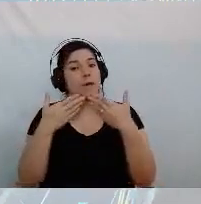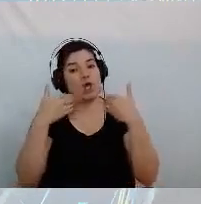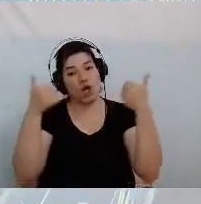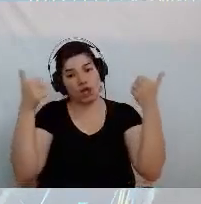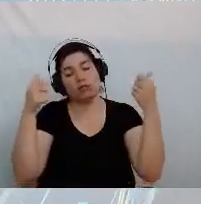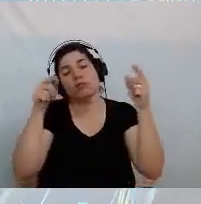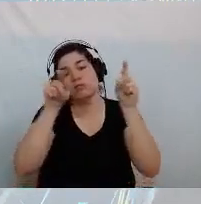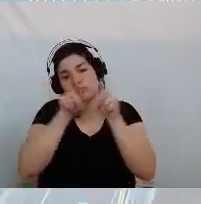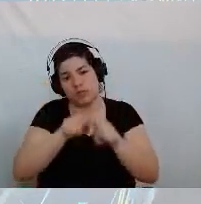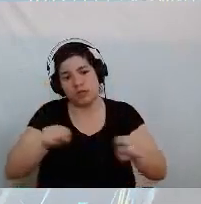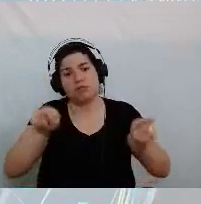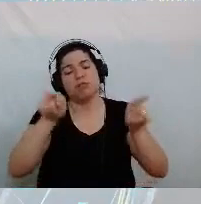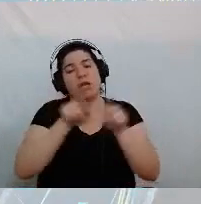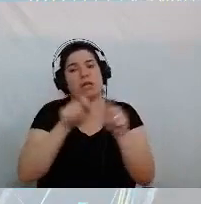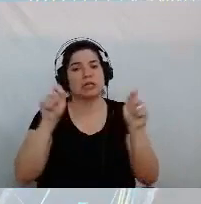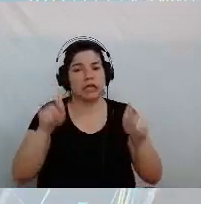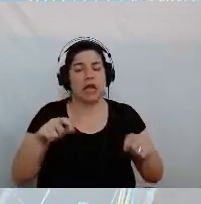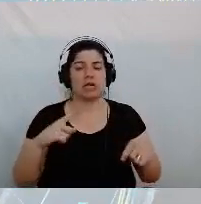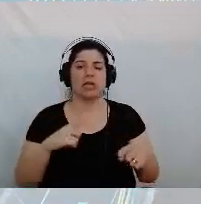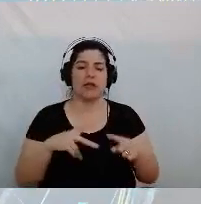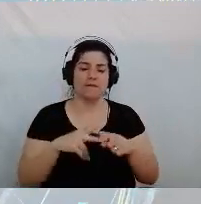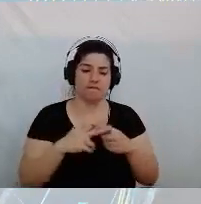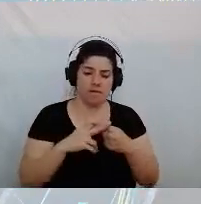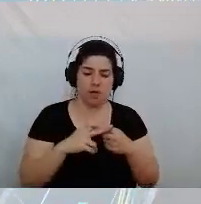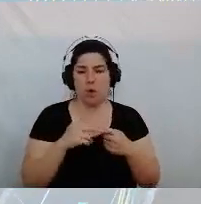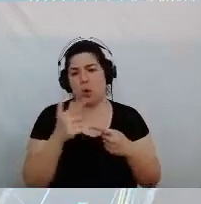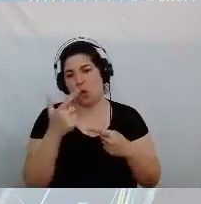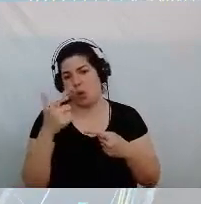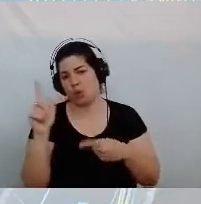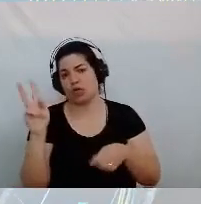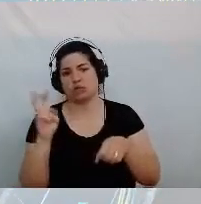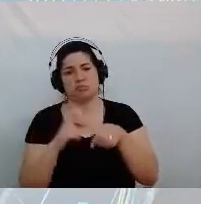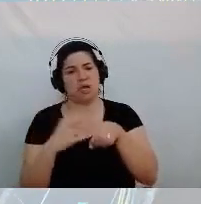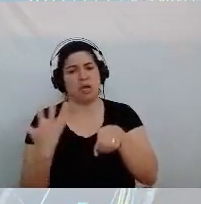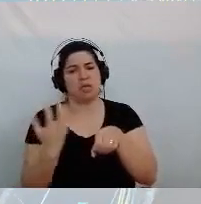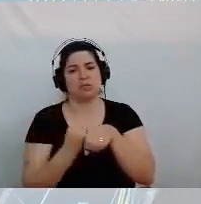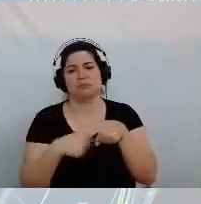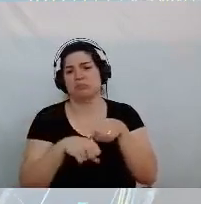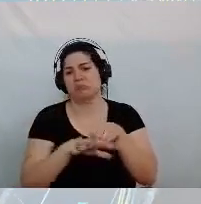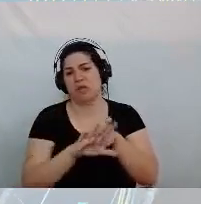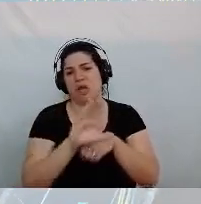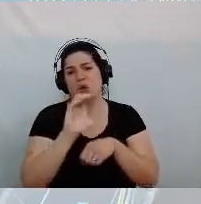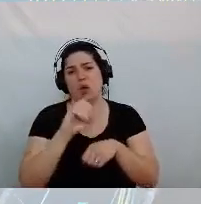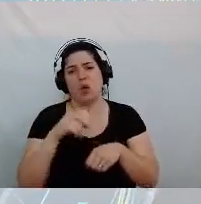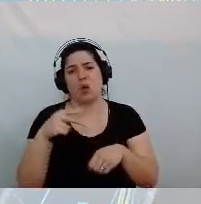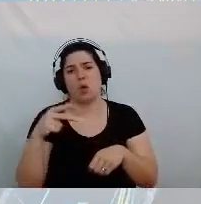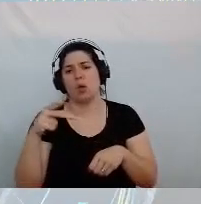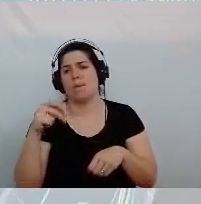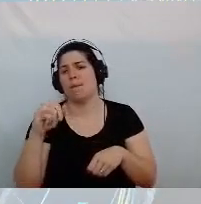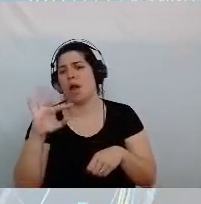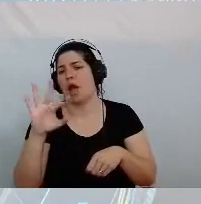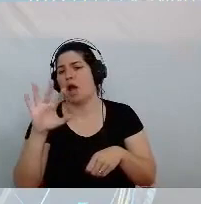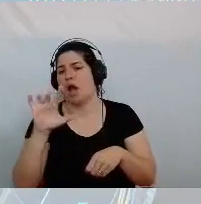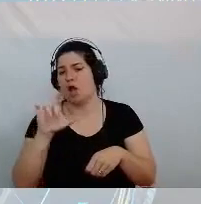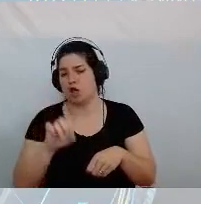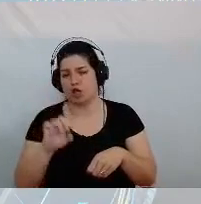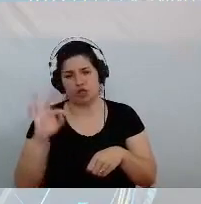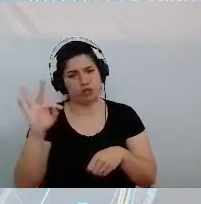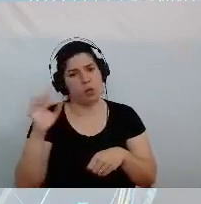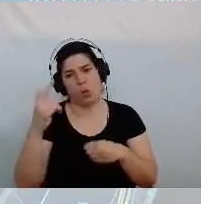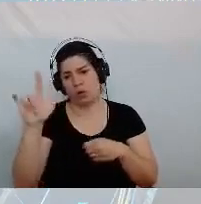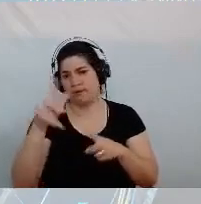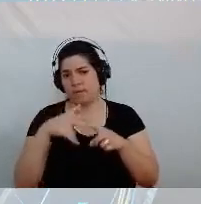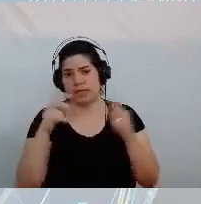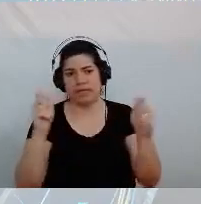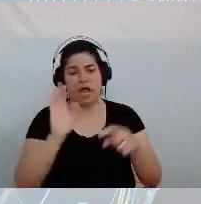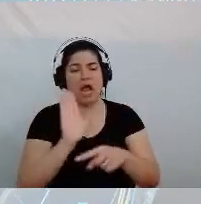implementações a partir de ferramentas como CoPilot ou chat APT ou enfim alguma ferramenta que possa nos ajudar e a gente precisa começar a